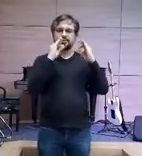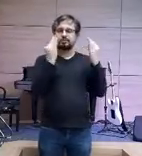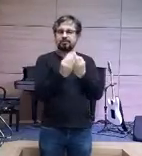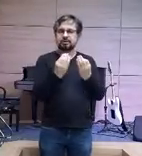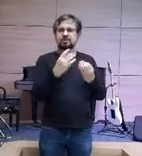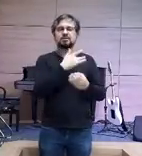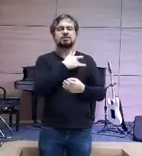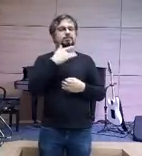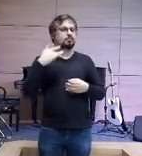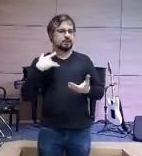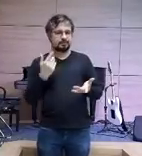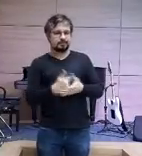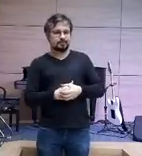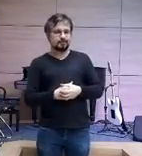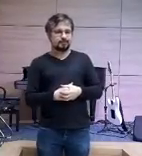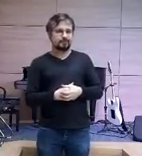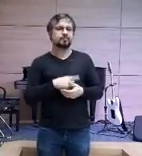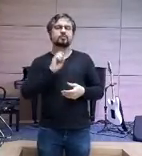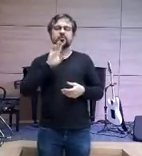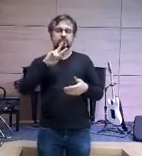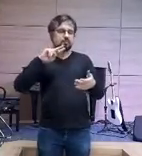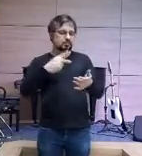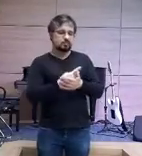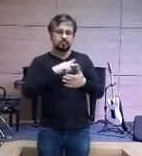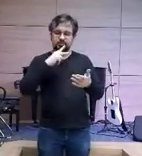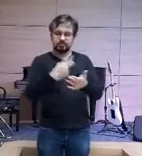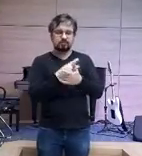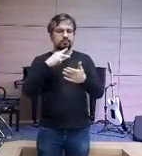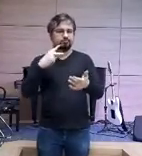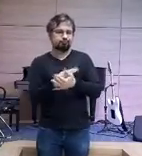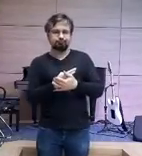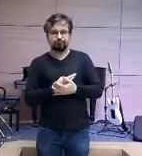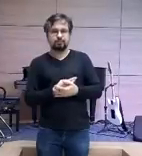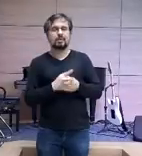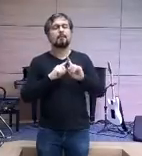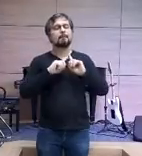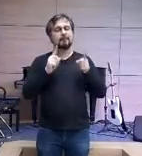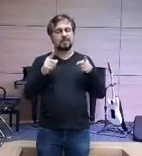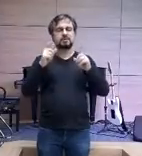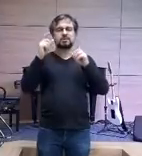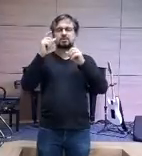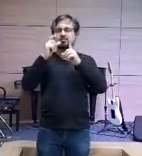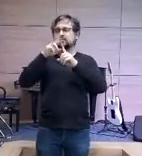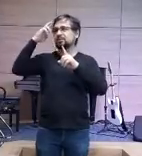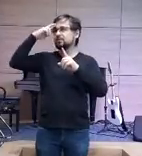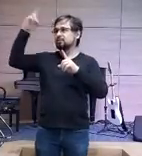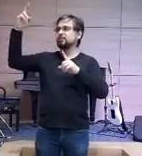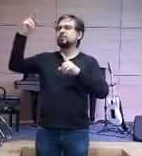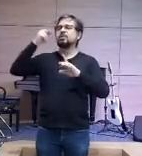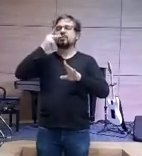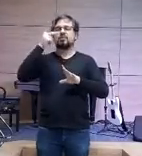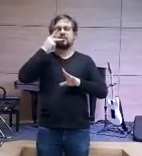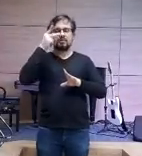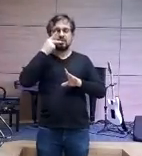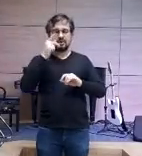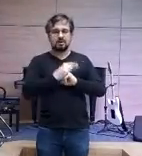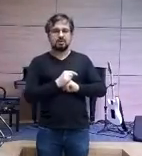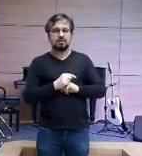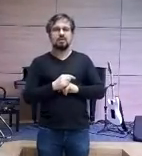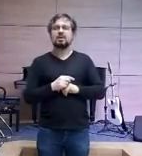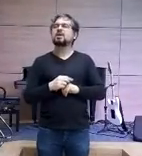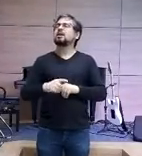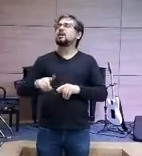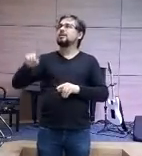família saudável que nós só erramos erramos erramos mas a palavra do senhor diz que ele